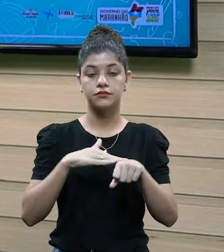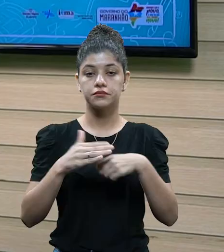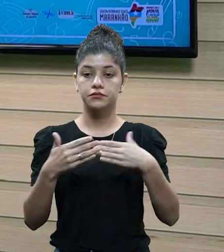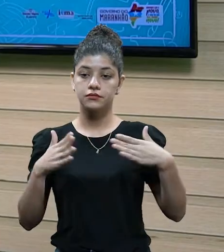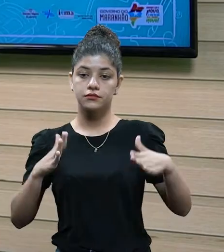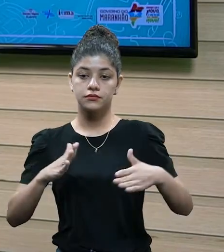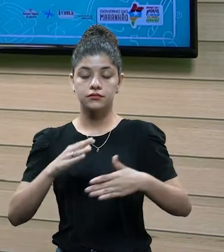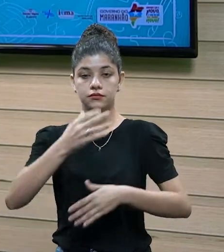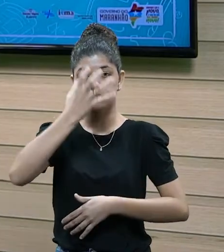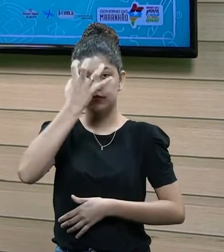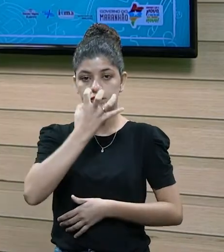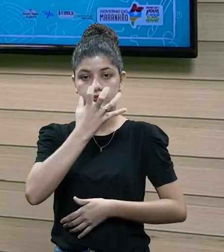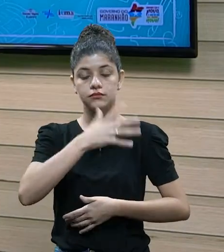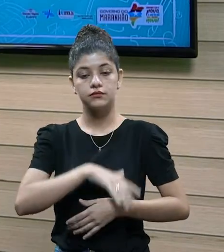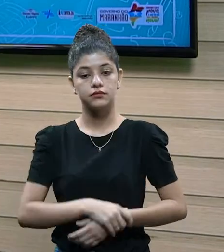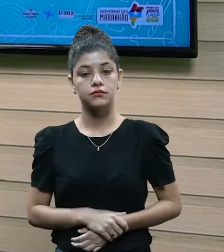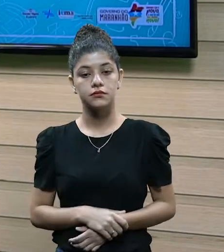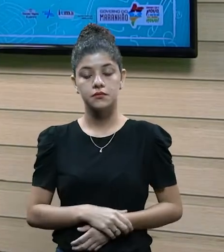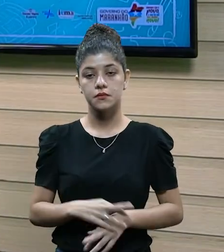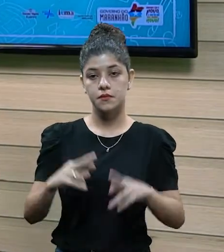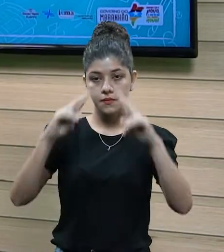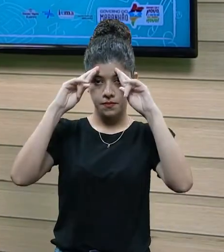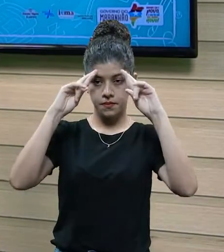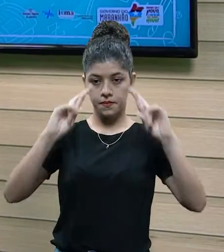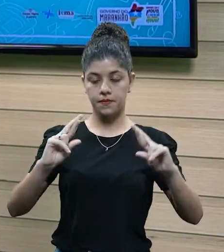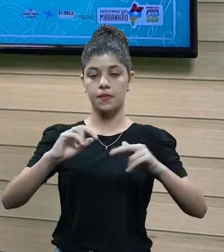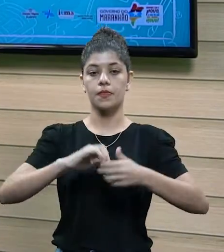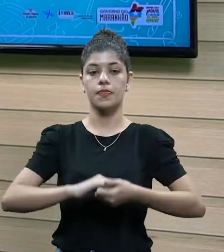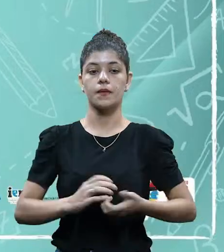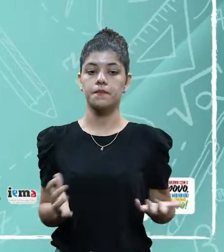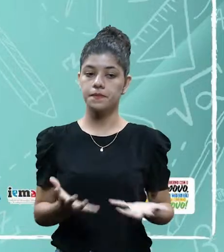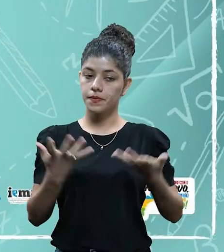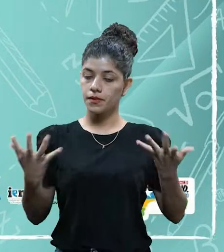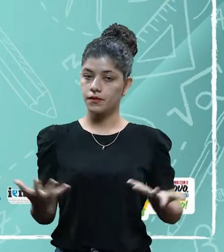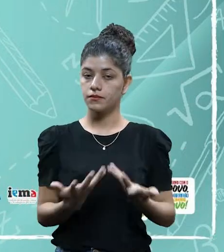aberto, franco, com respeito, estimula isso.